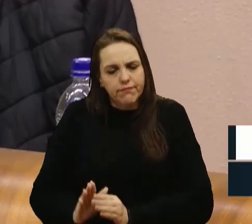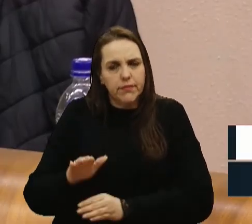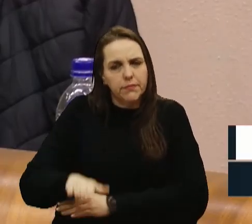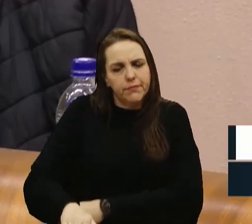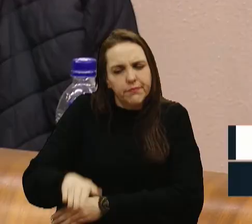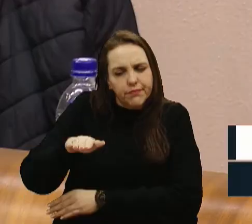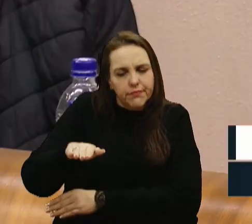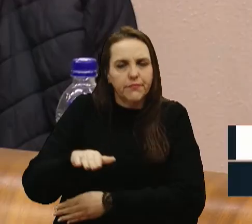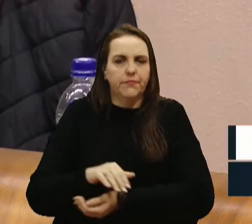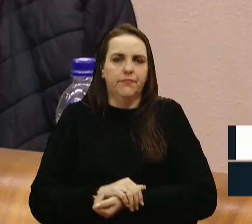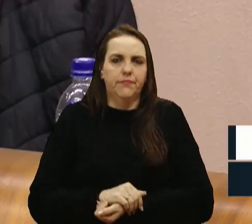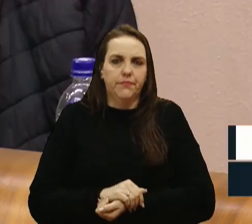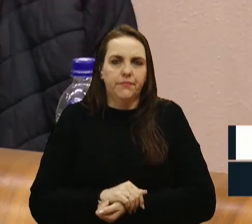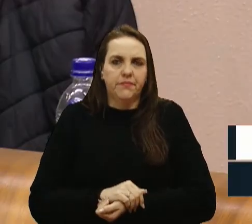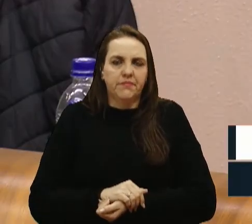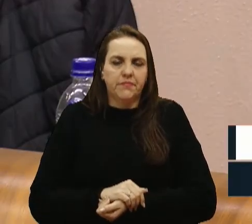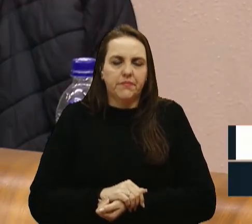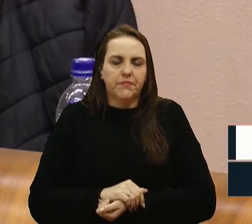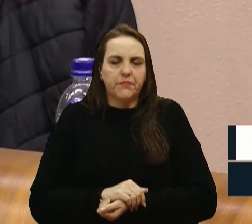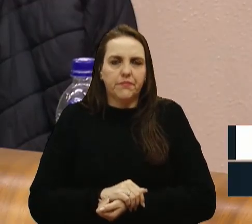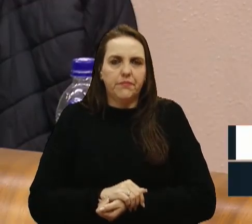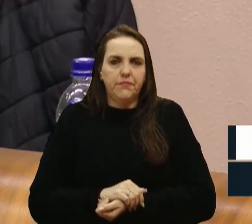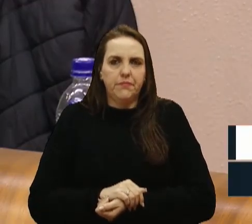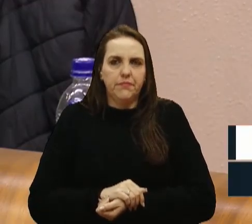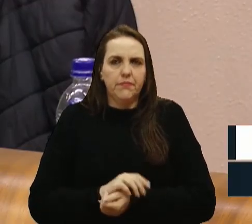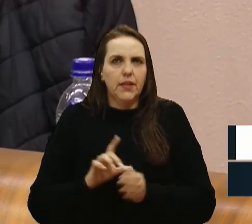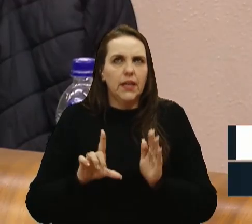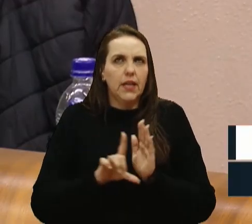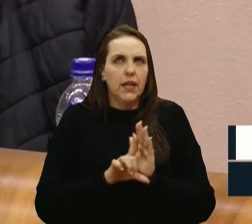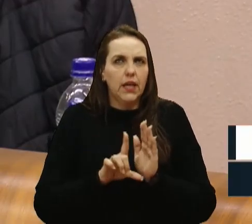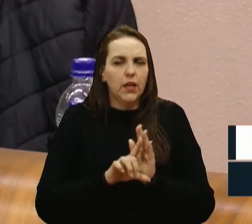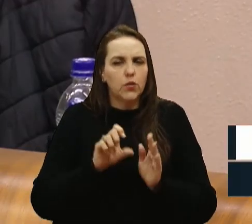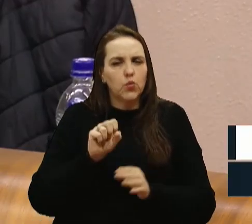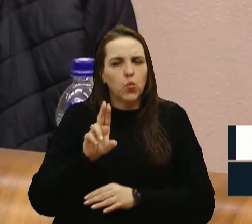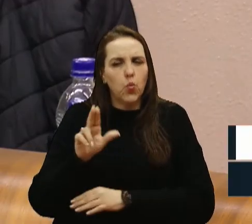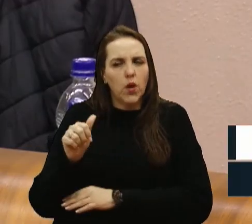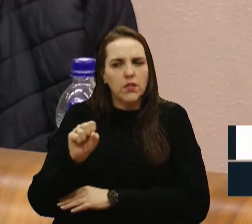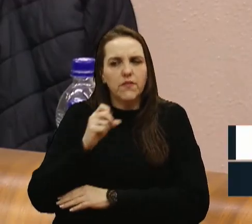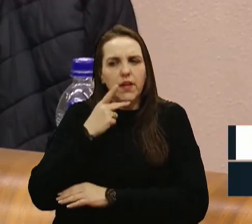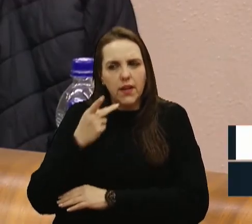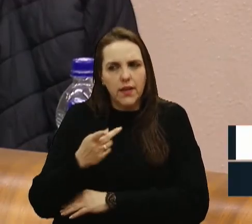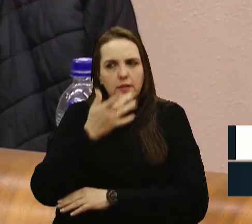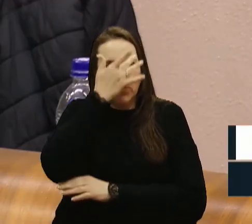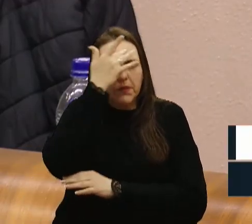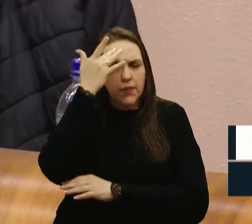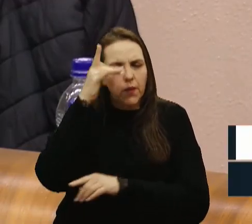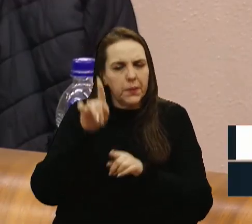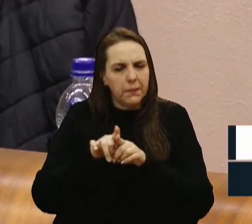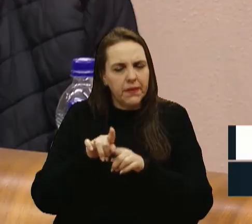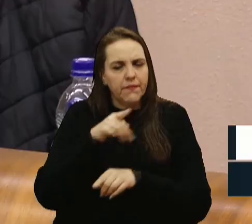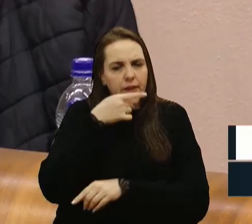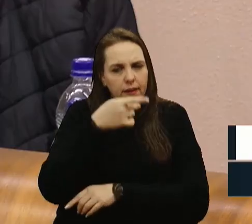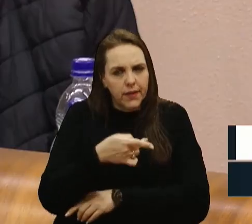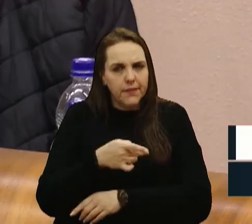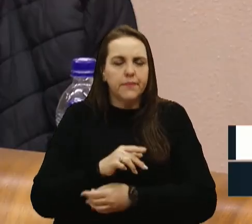infância, né? Lei do SUAS eu falei, saúde mental também falei.